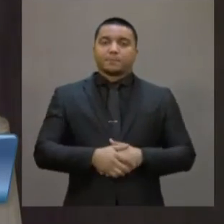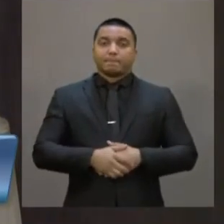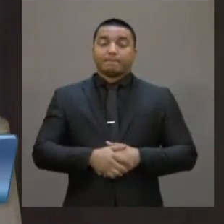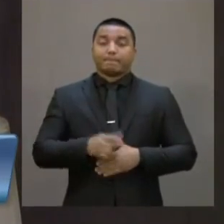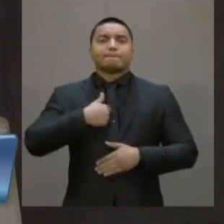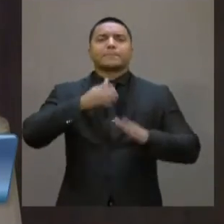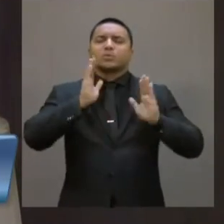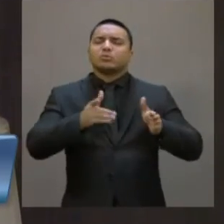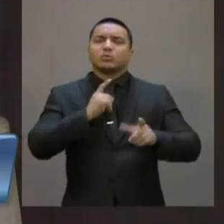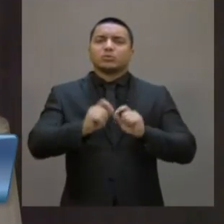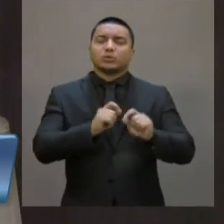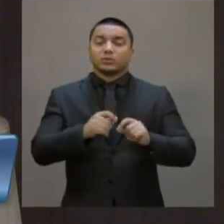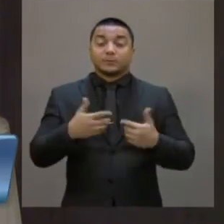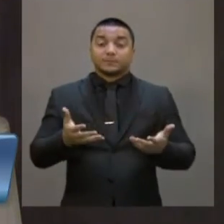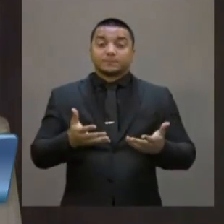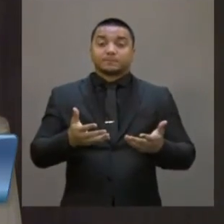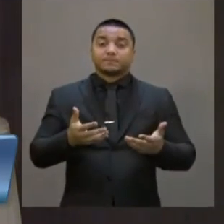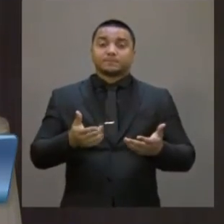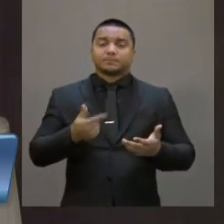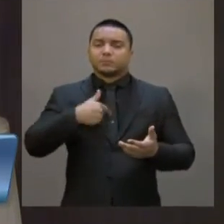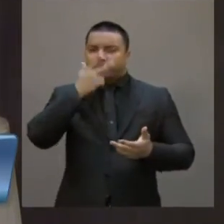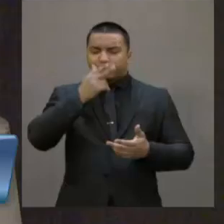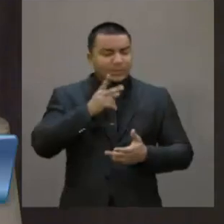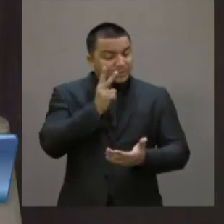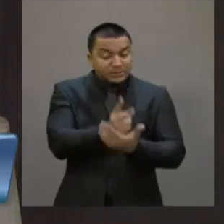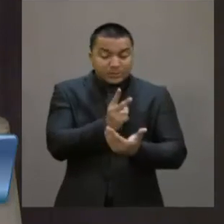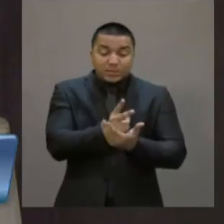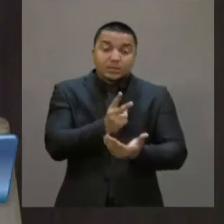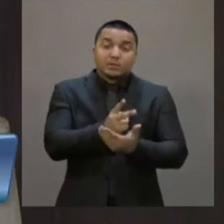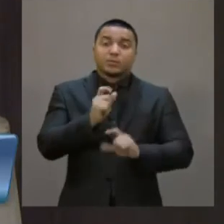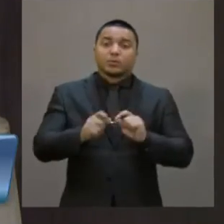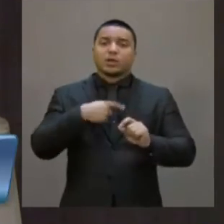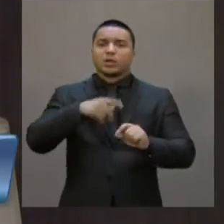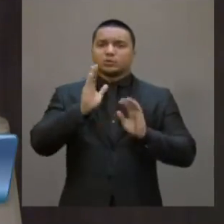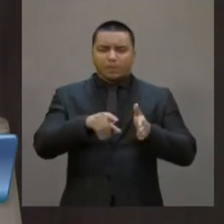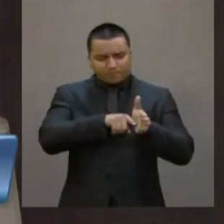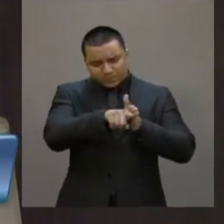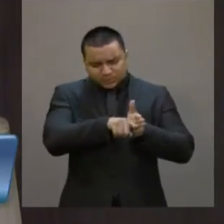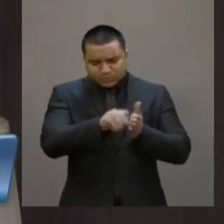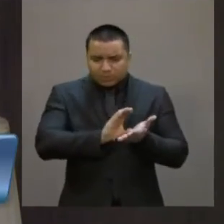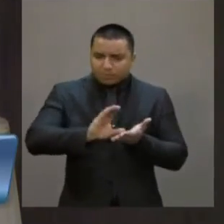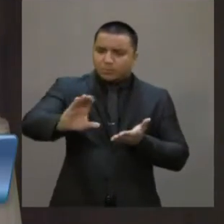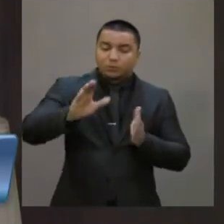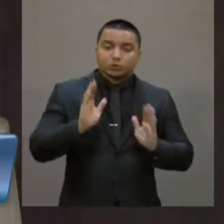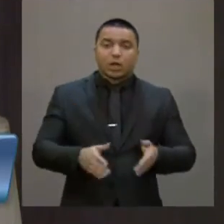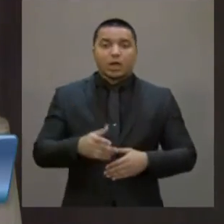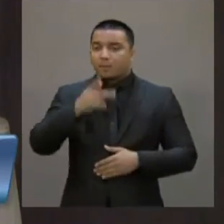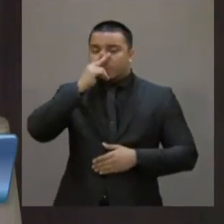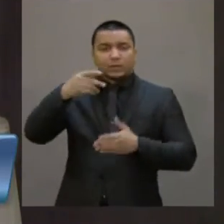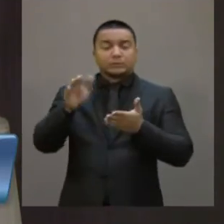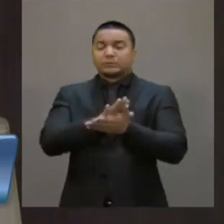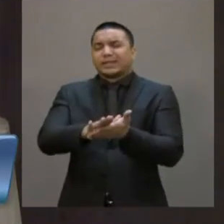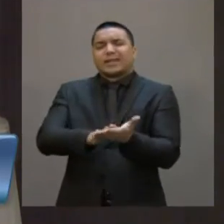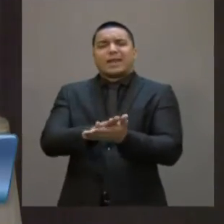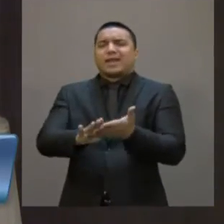me dispus, em todas as vezes, já mandei pesquisa científica, não sai nada, não